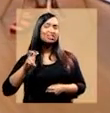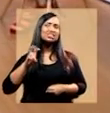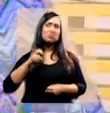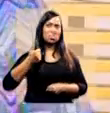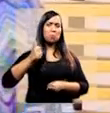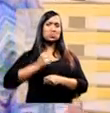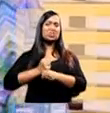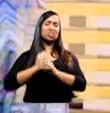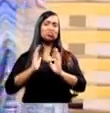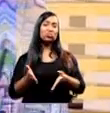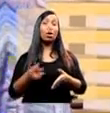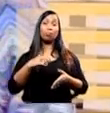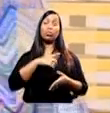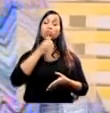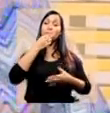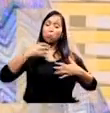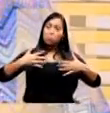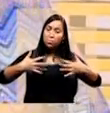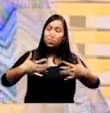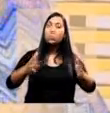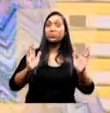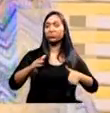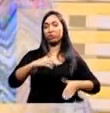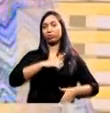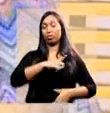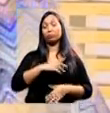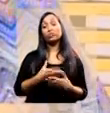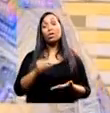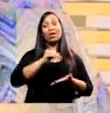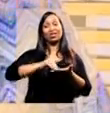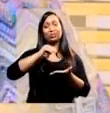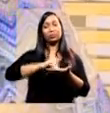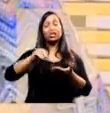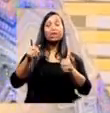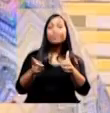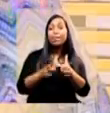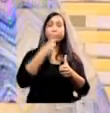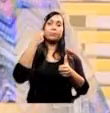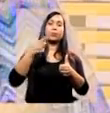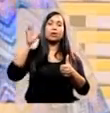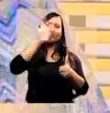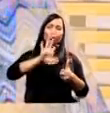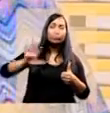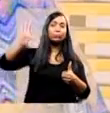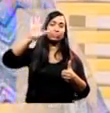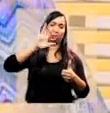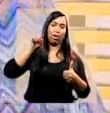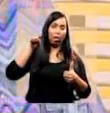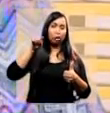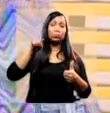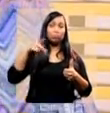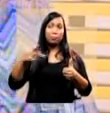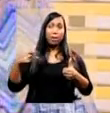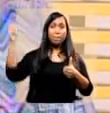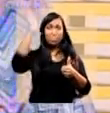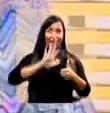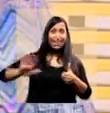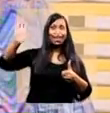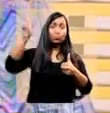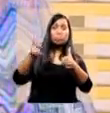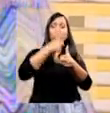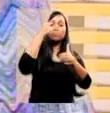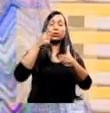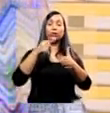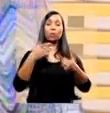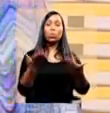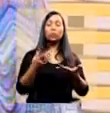anos atrás, então já temos uma boa caminhada, né? E a Secretaria foi a primeira no estado e pioneira no país